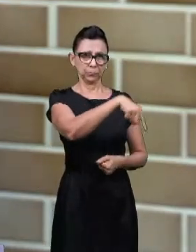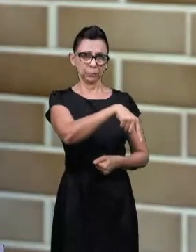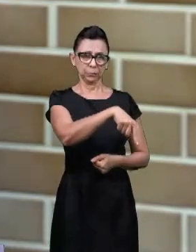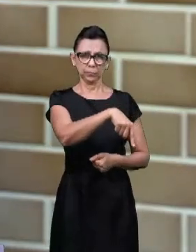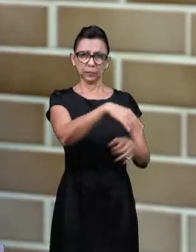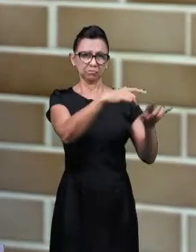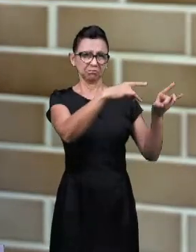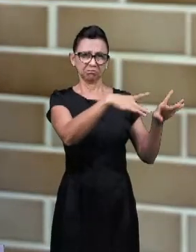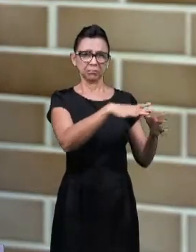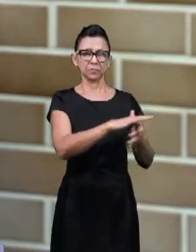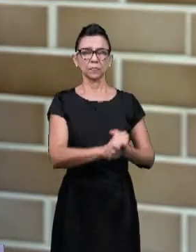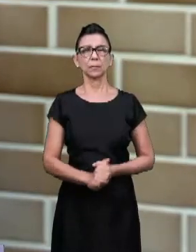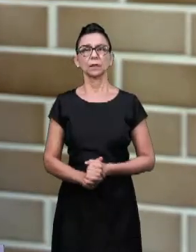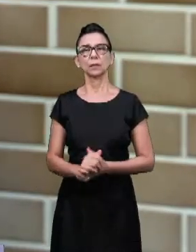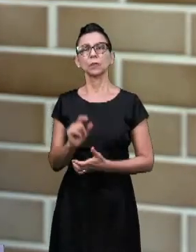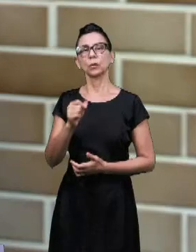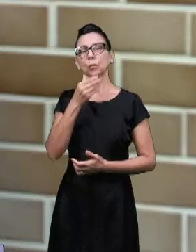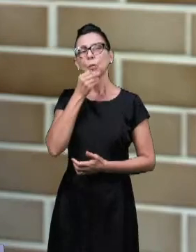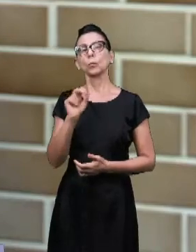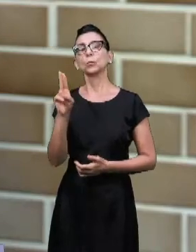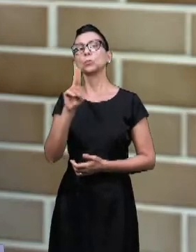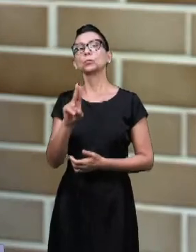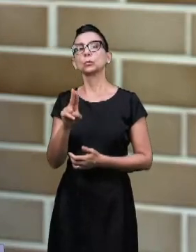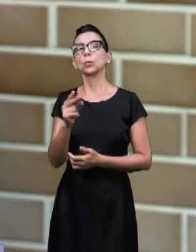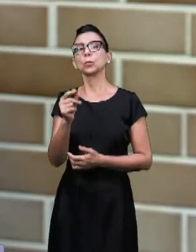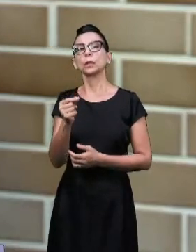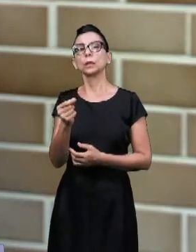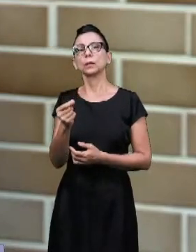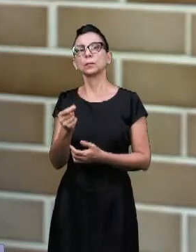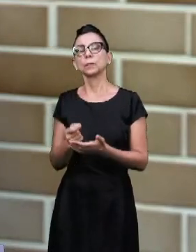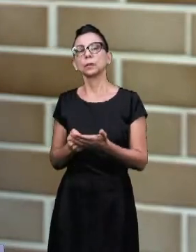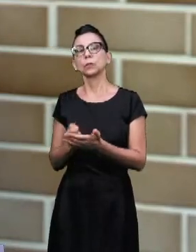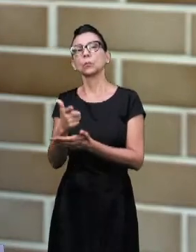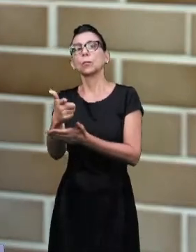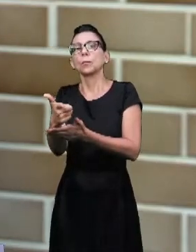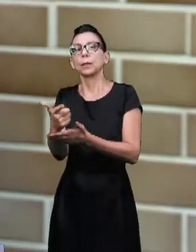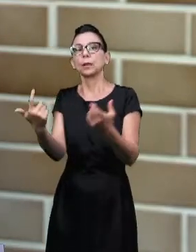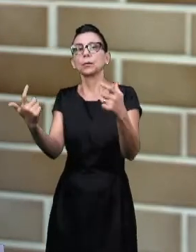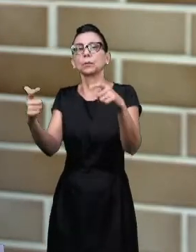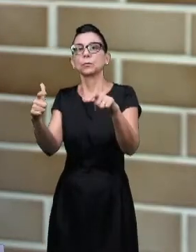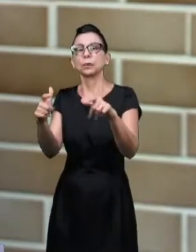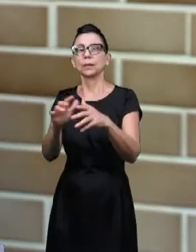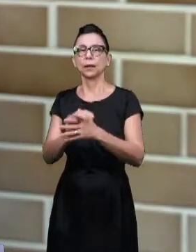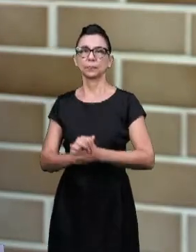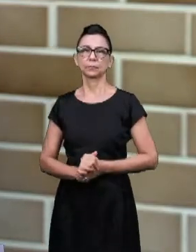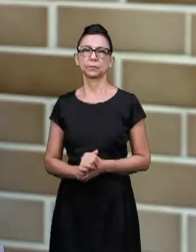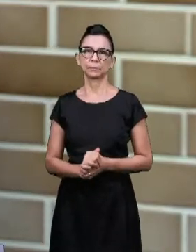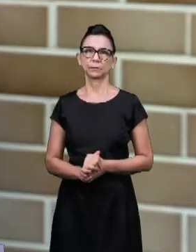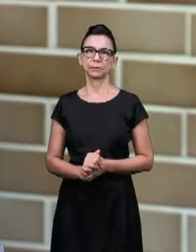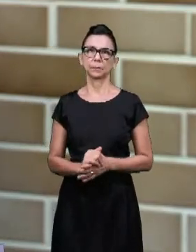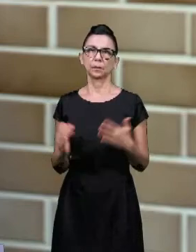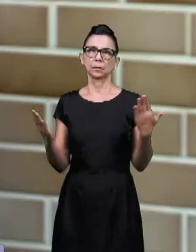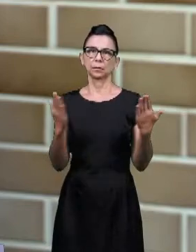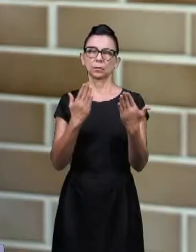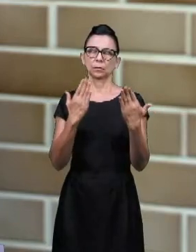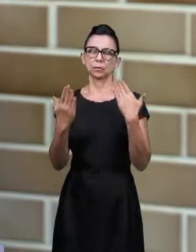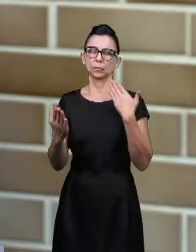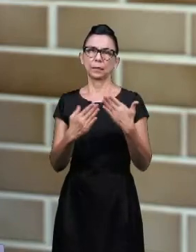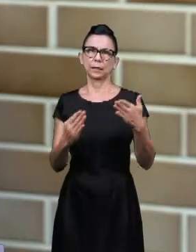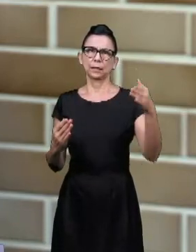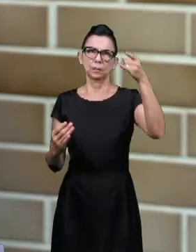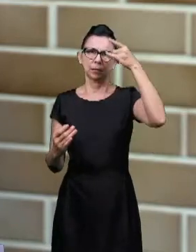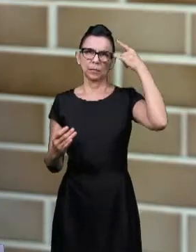que ele usou para comprar aquele campo? Então ela disse que esses recursos são a renúncia aos interesses terrenos. E